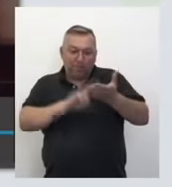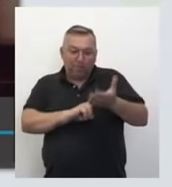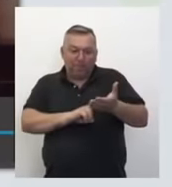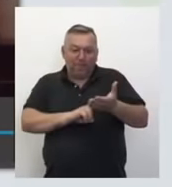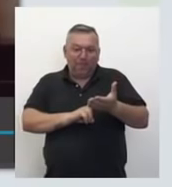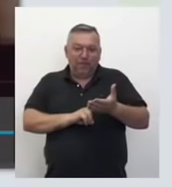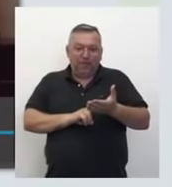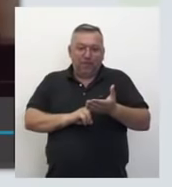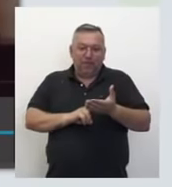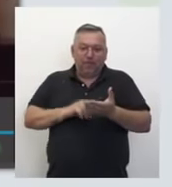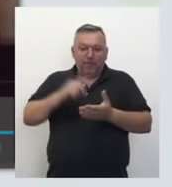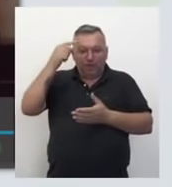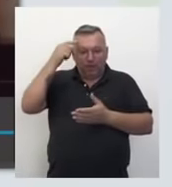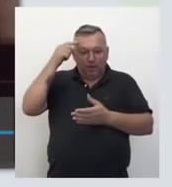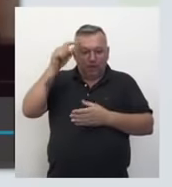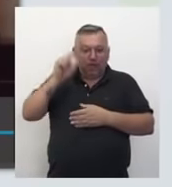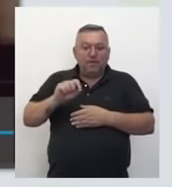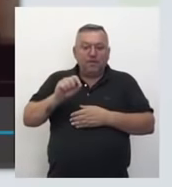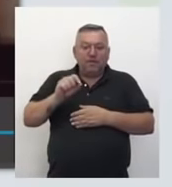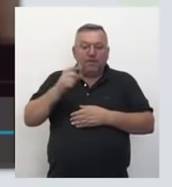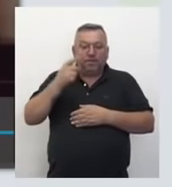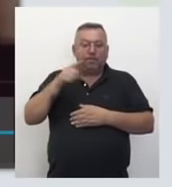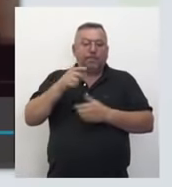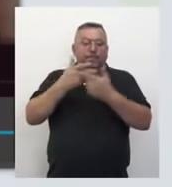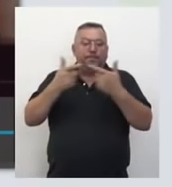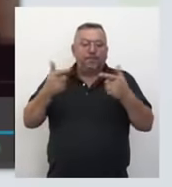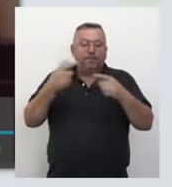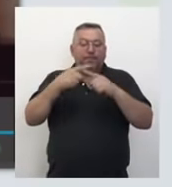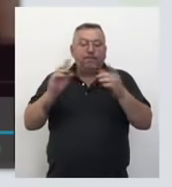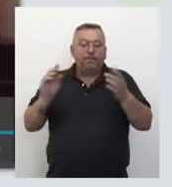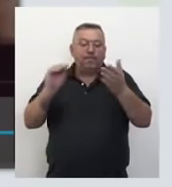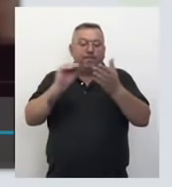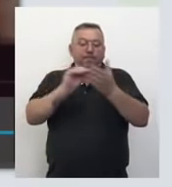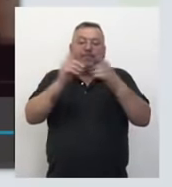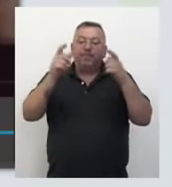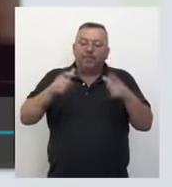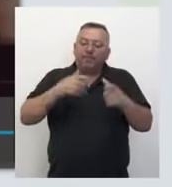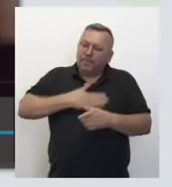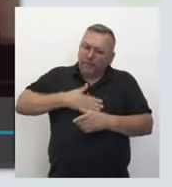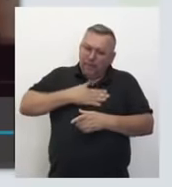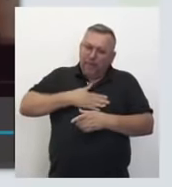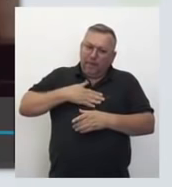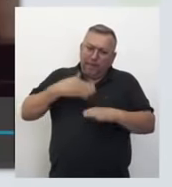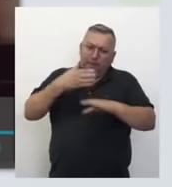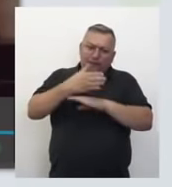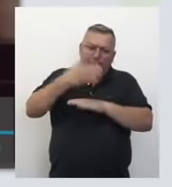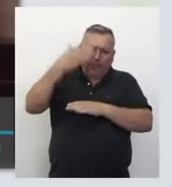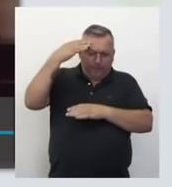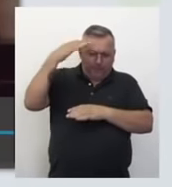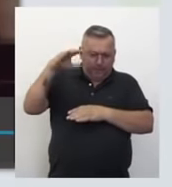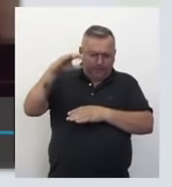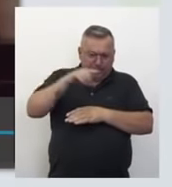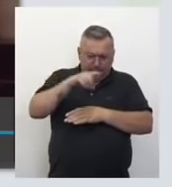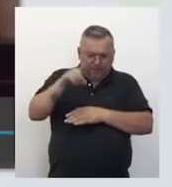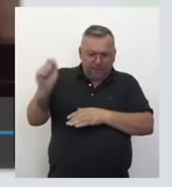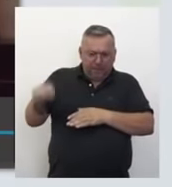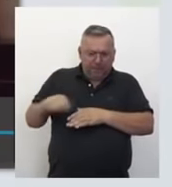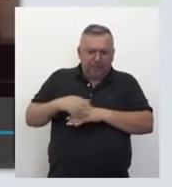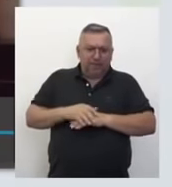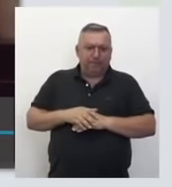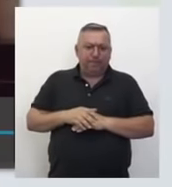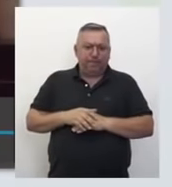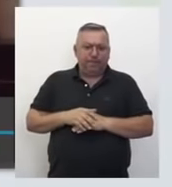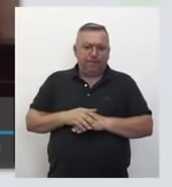Eu tô pensando aqui que a última coisa eu vou querer colocar um lugar que eu gosto muito de ir na minha cidade. Isso também é legal de colocar de referência,